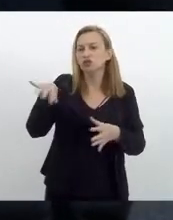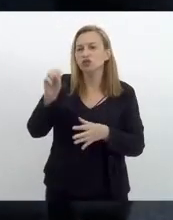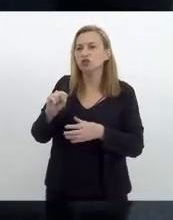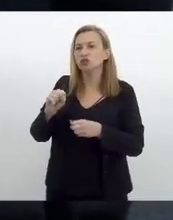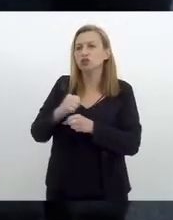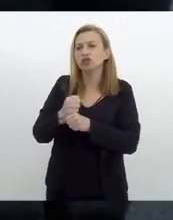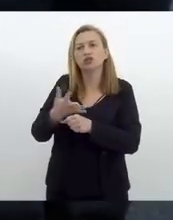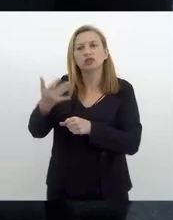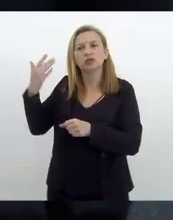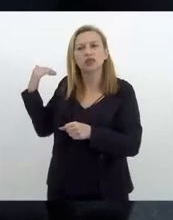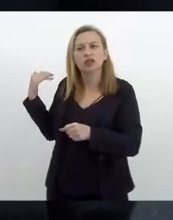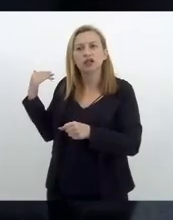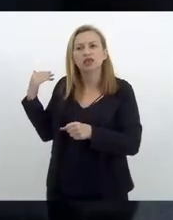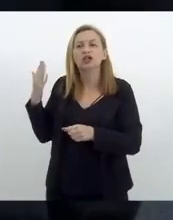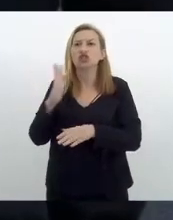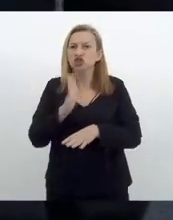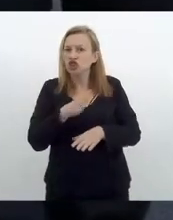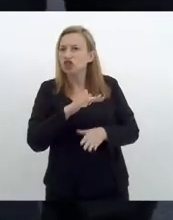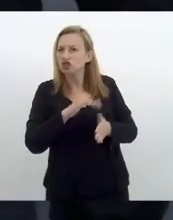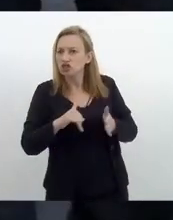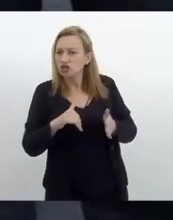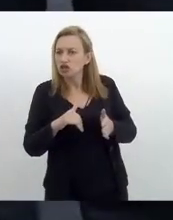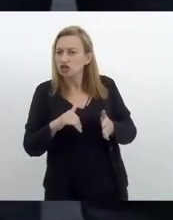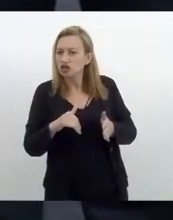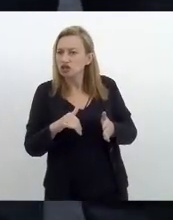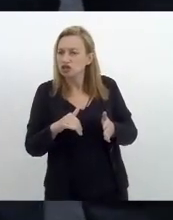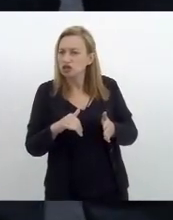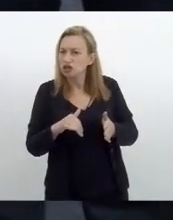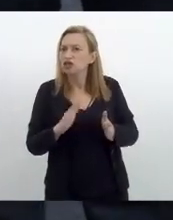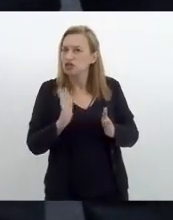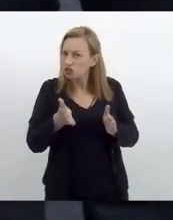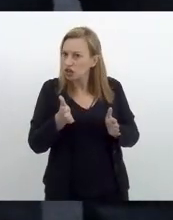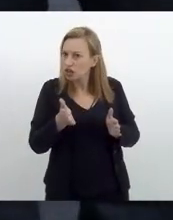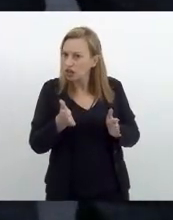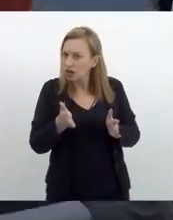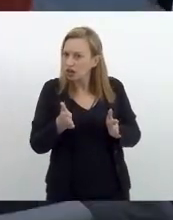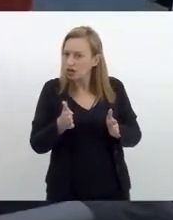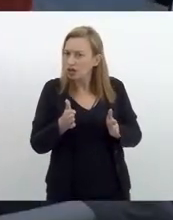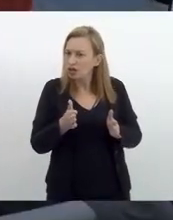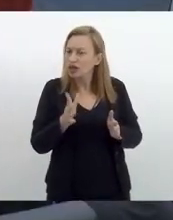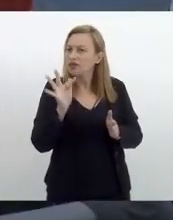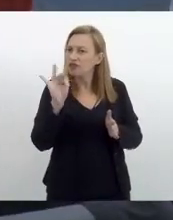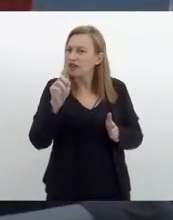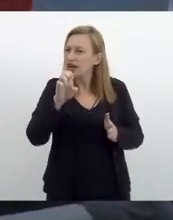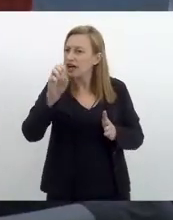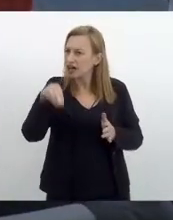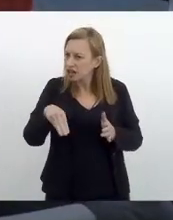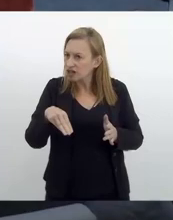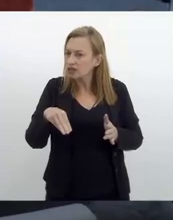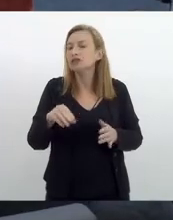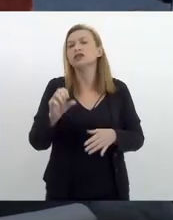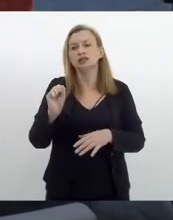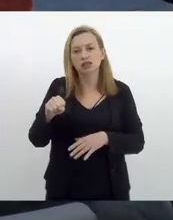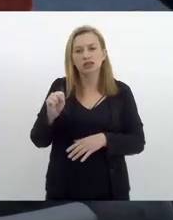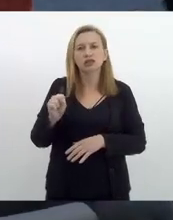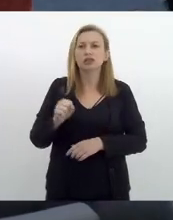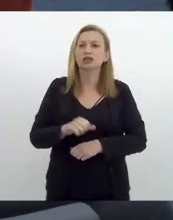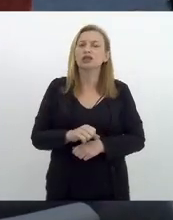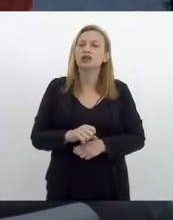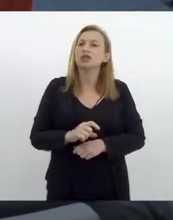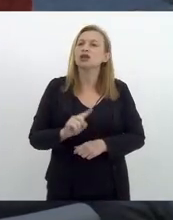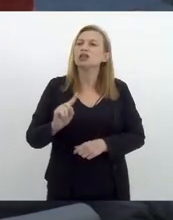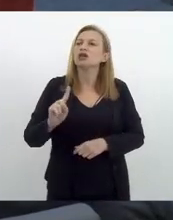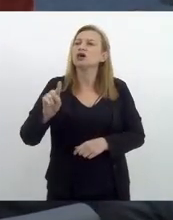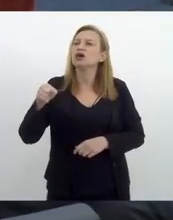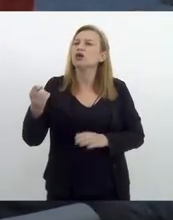anos anteriores, Está excepcionalizado inclusive por TAC. Já foi. Especificamente FECAM, isso aí. Sim. Aí